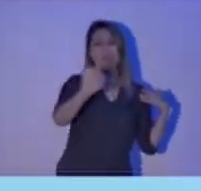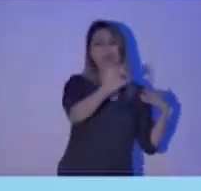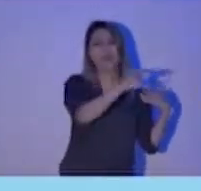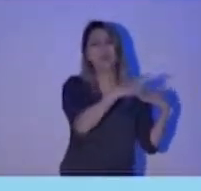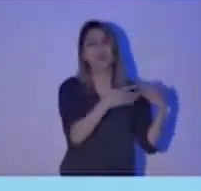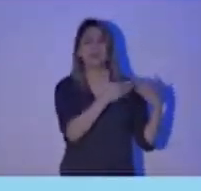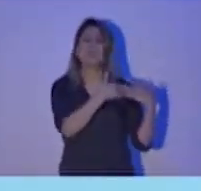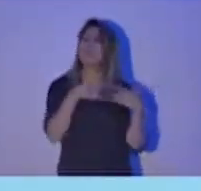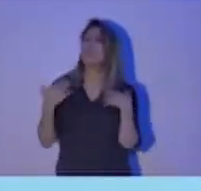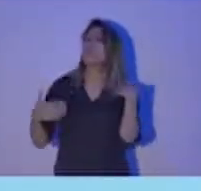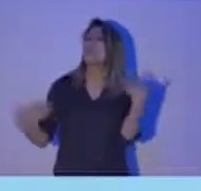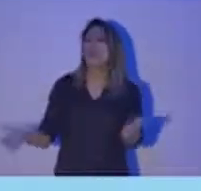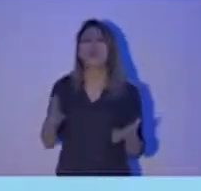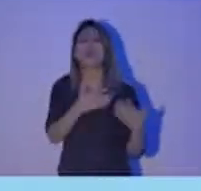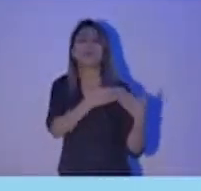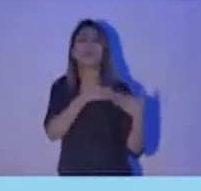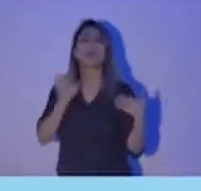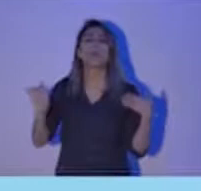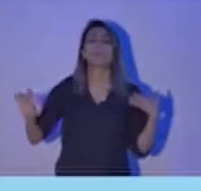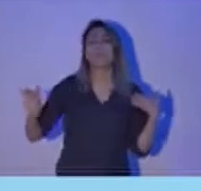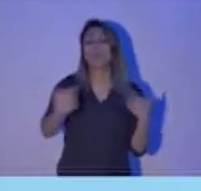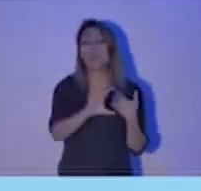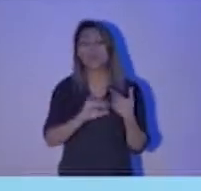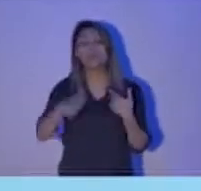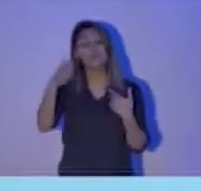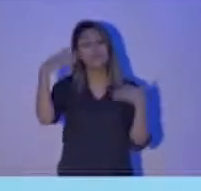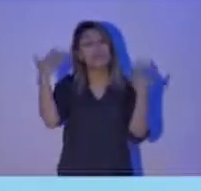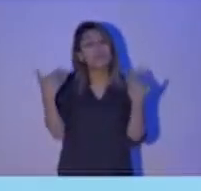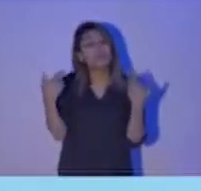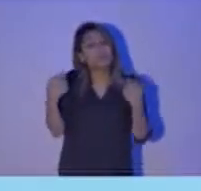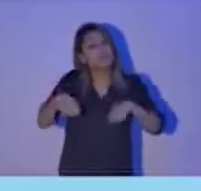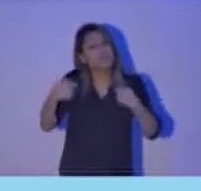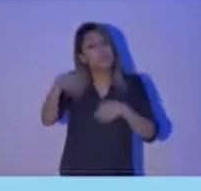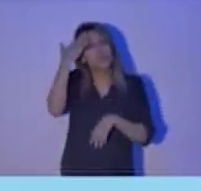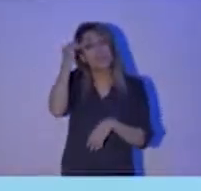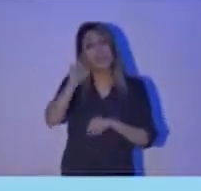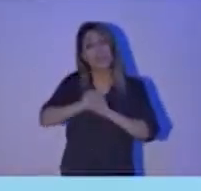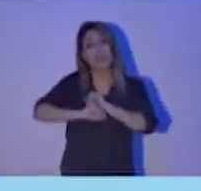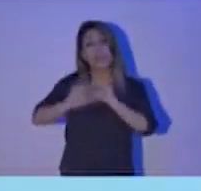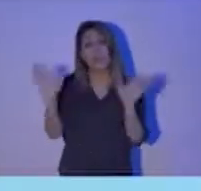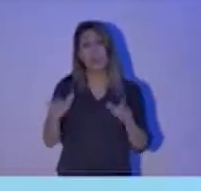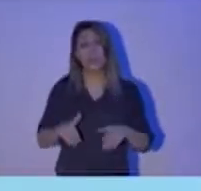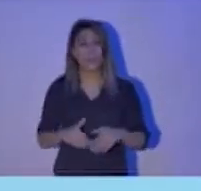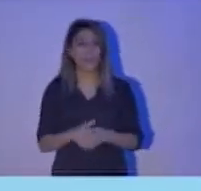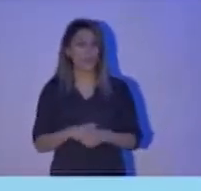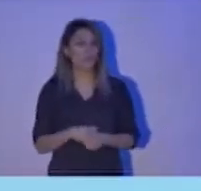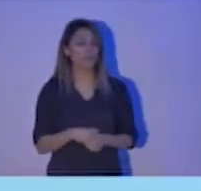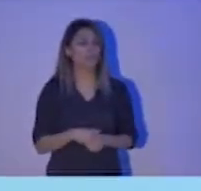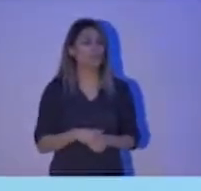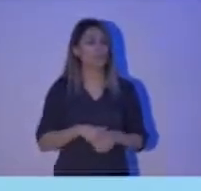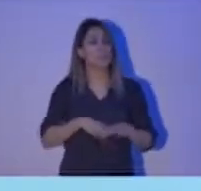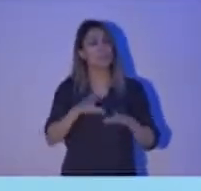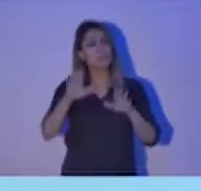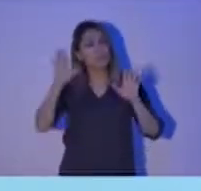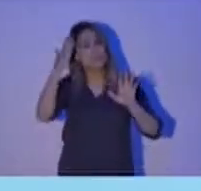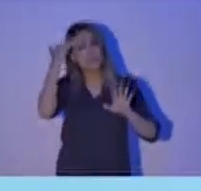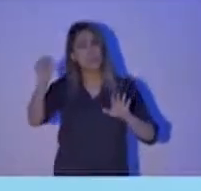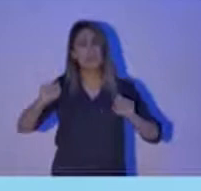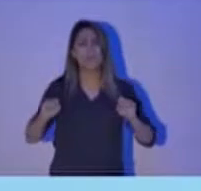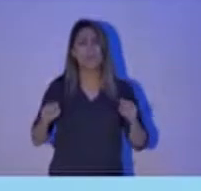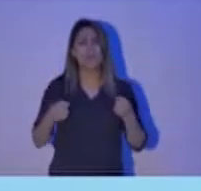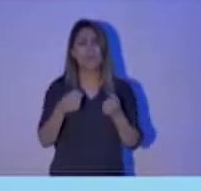de colaboração, que ela seja de valorização do ente federado, do fortalecimento do seu compromisso, que ela